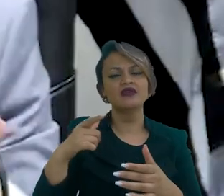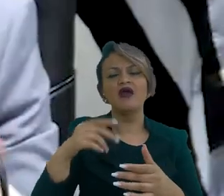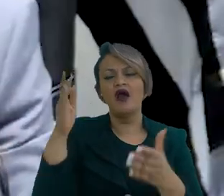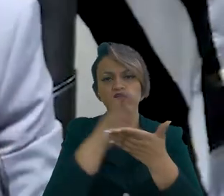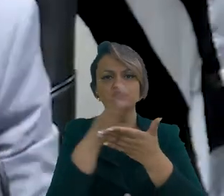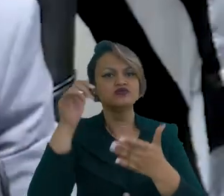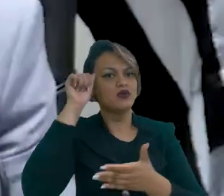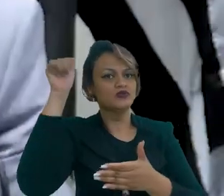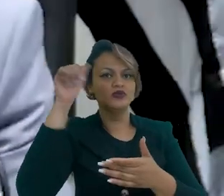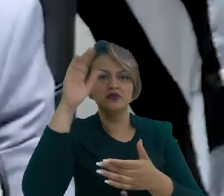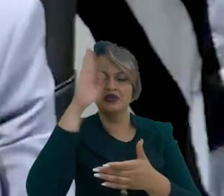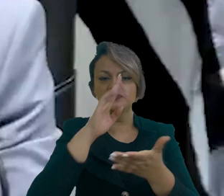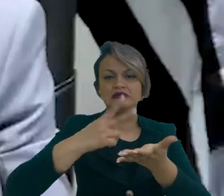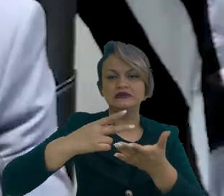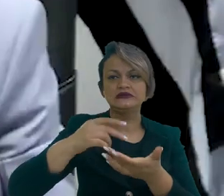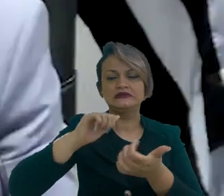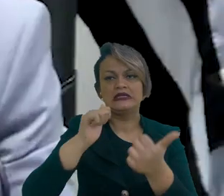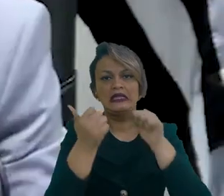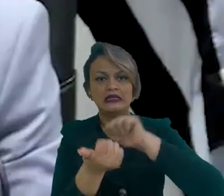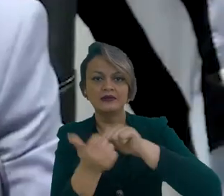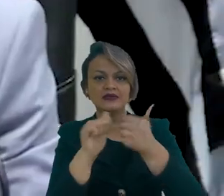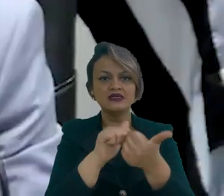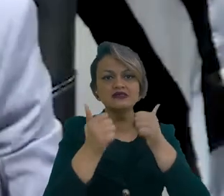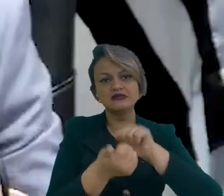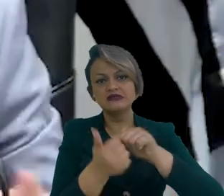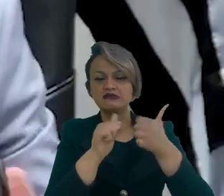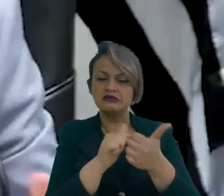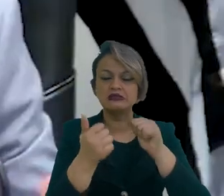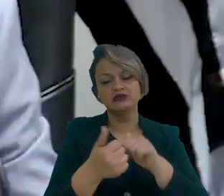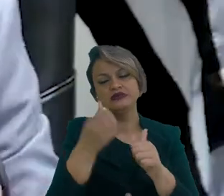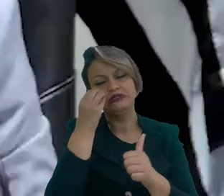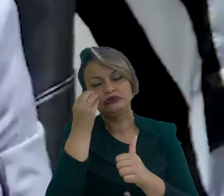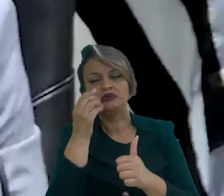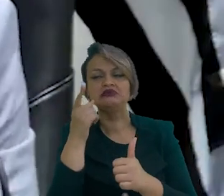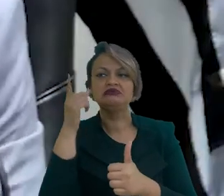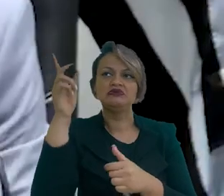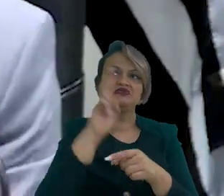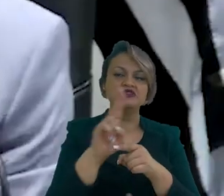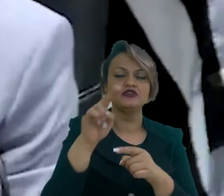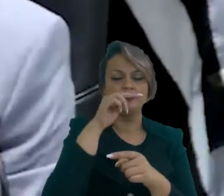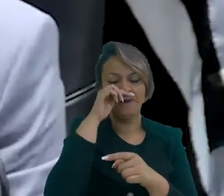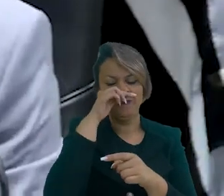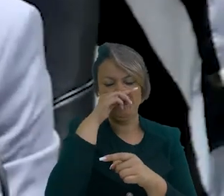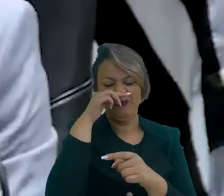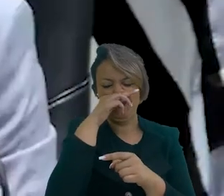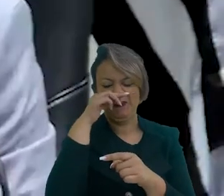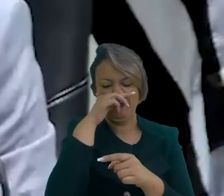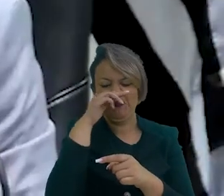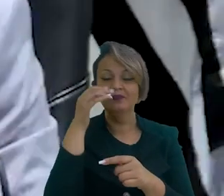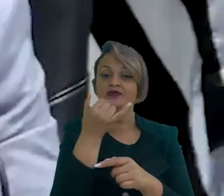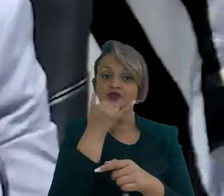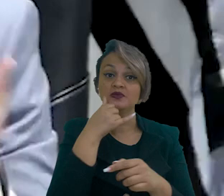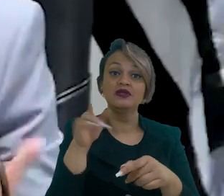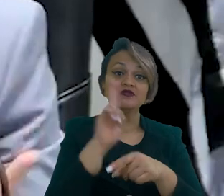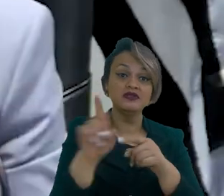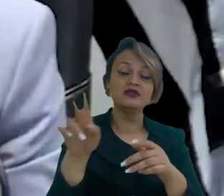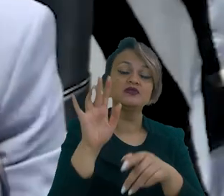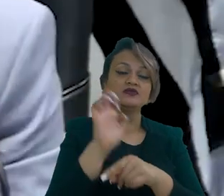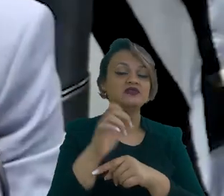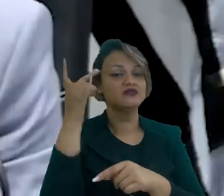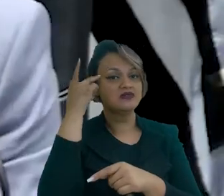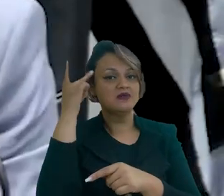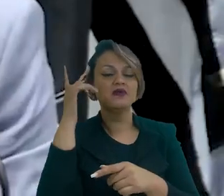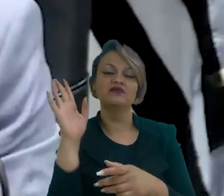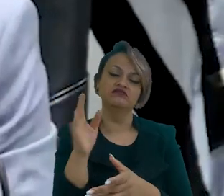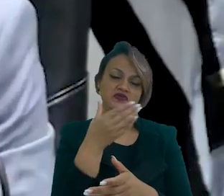nós temos alguns autores no Brasil que tentaram fazer uma adaptação né o próprio Professor Junqueira Antônio Junqueira Azevedo Universidade de São Paulo trabalha isso com